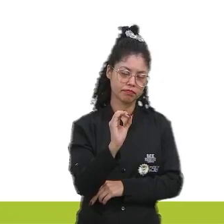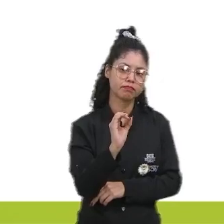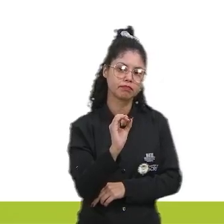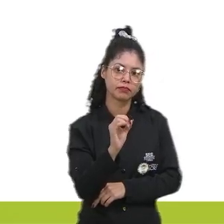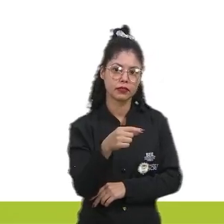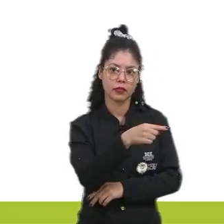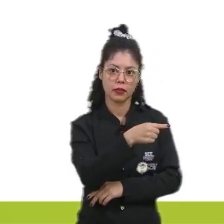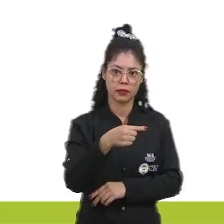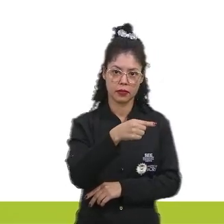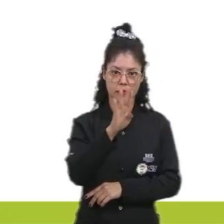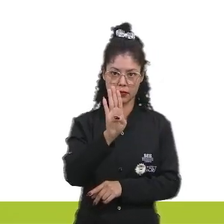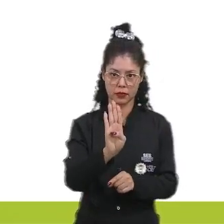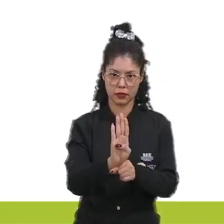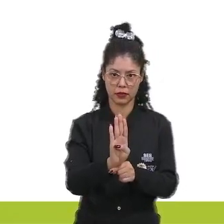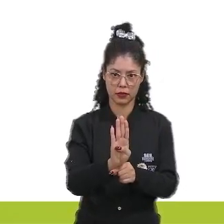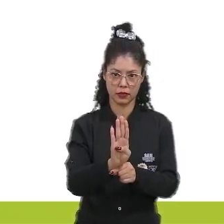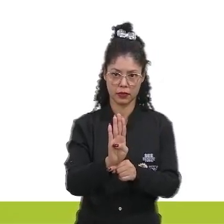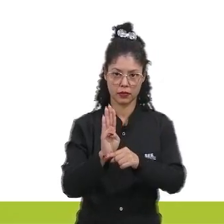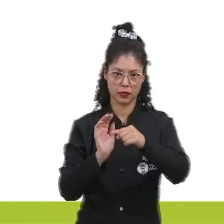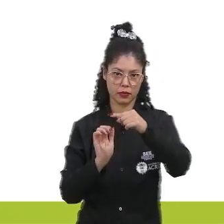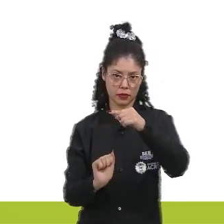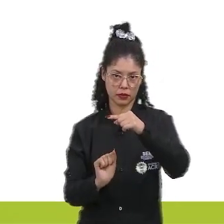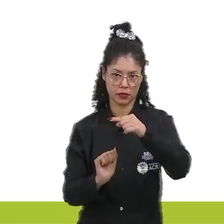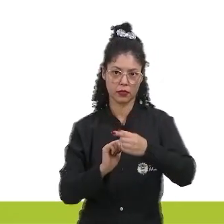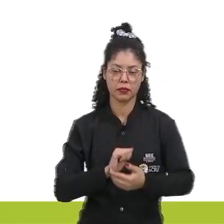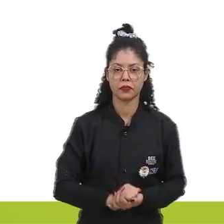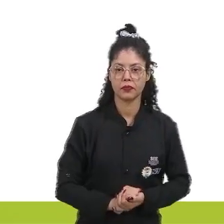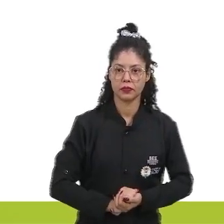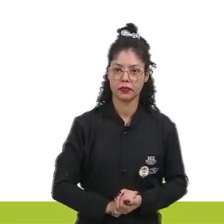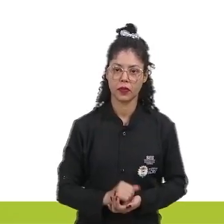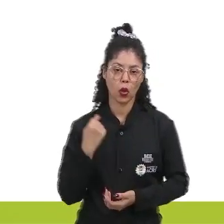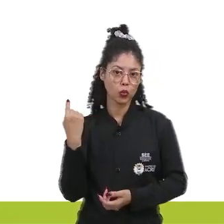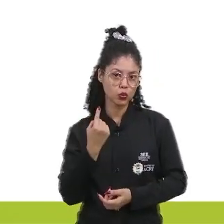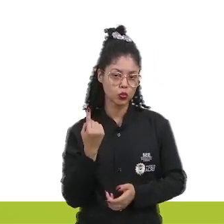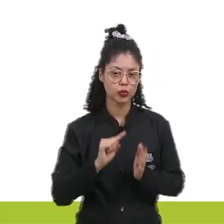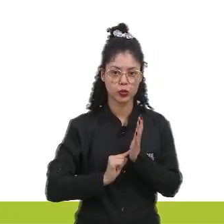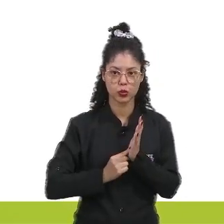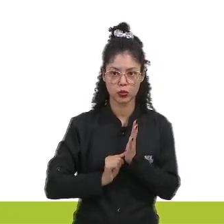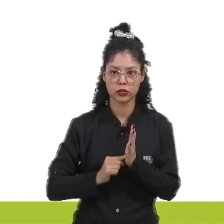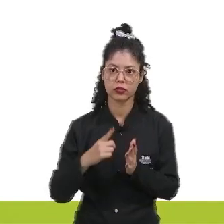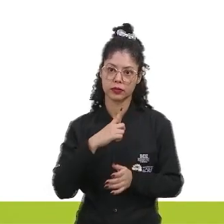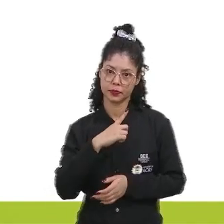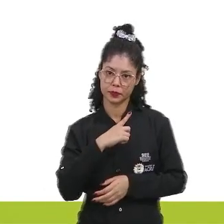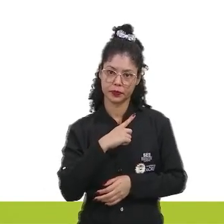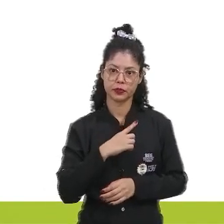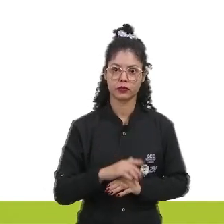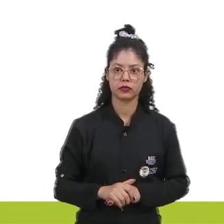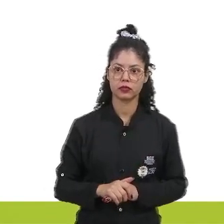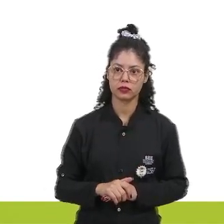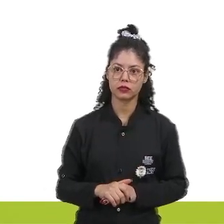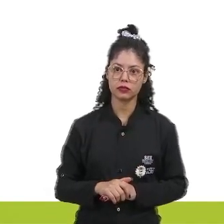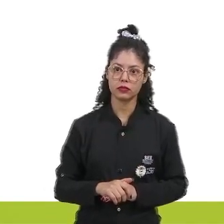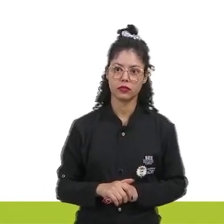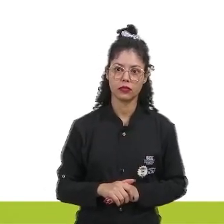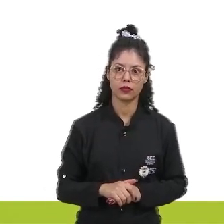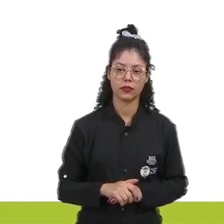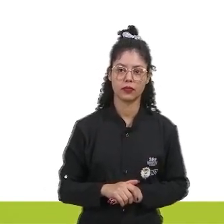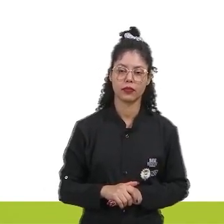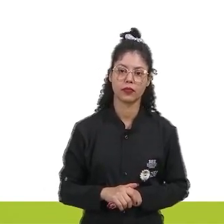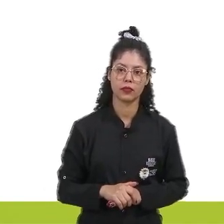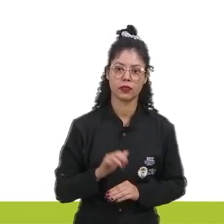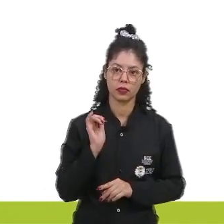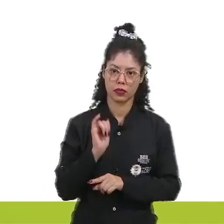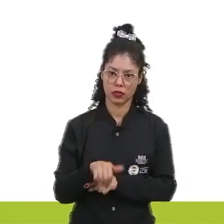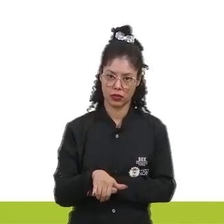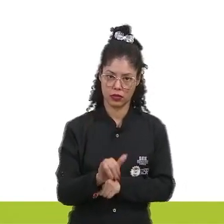de menos b sobre a, tá bom? É o único ponto que toca o eixo das